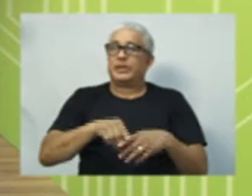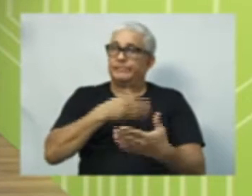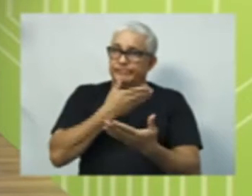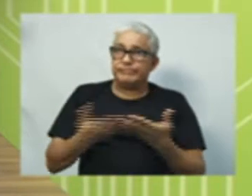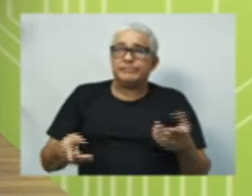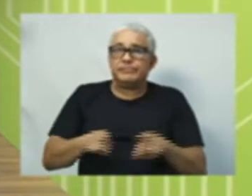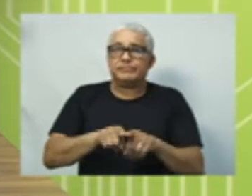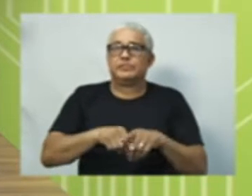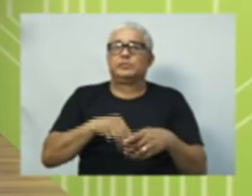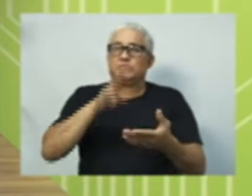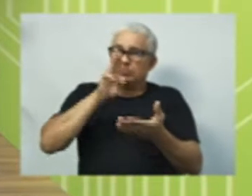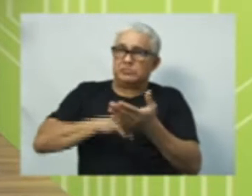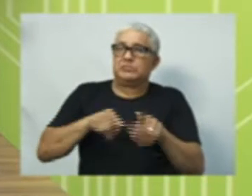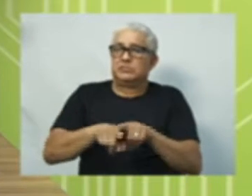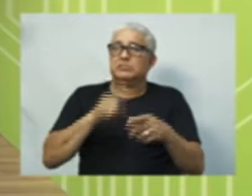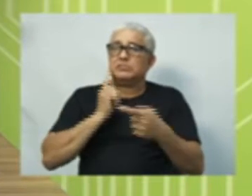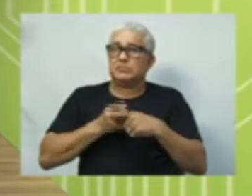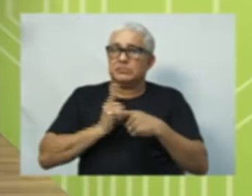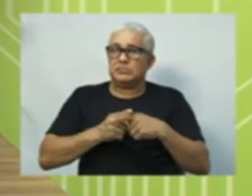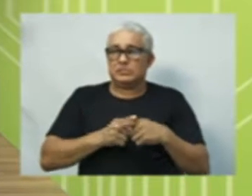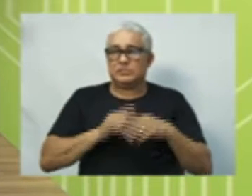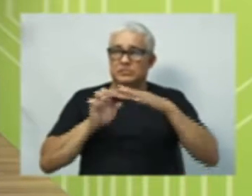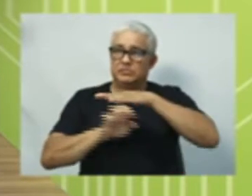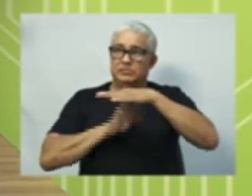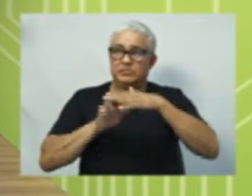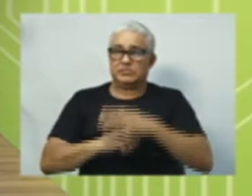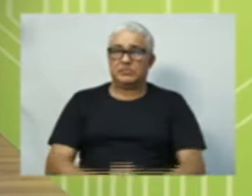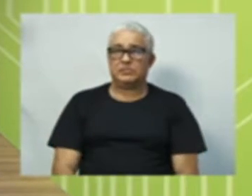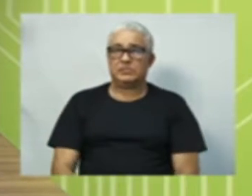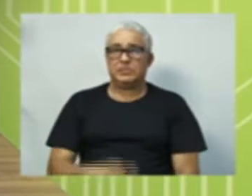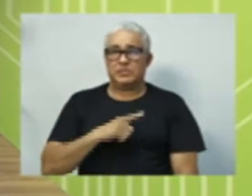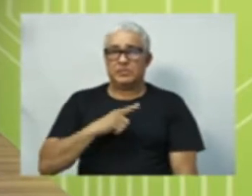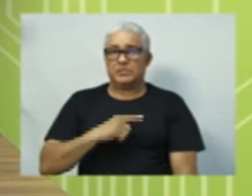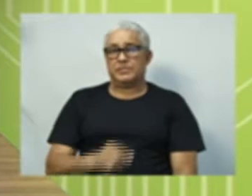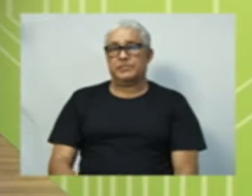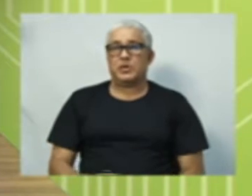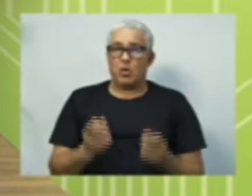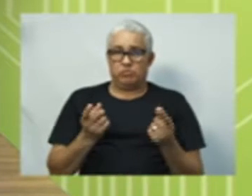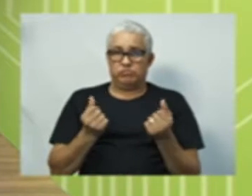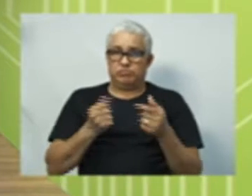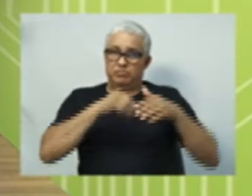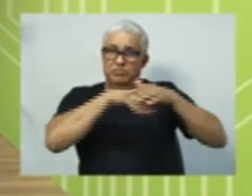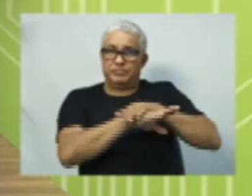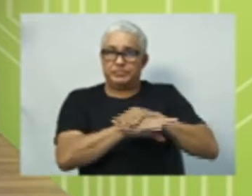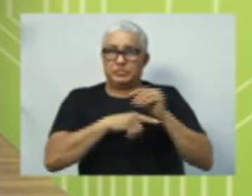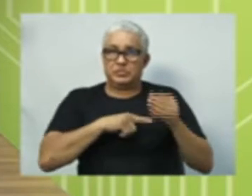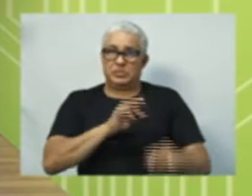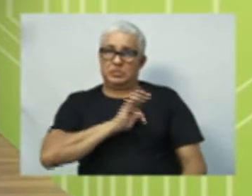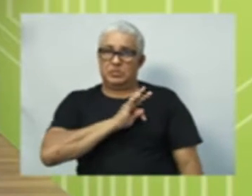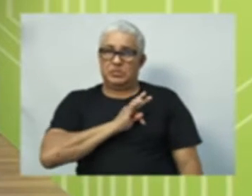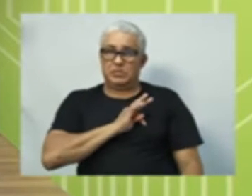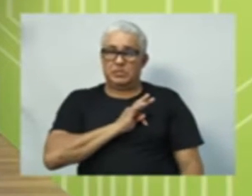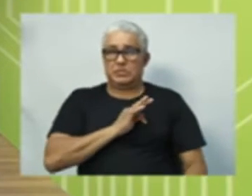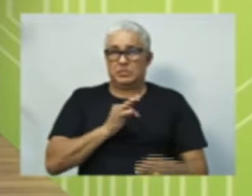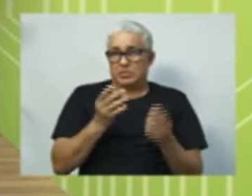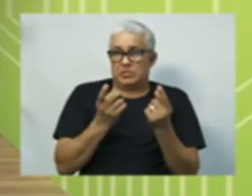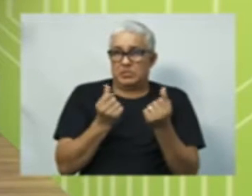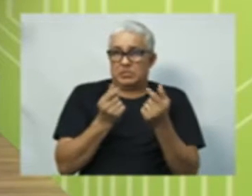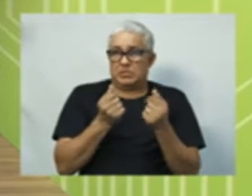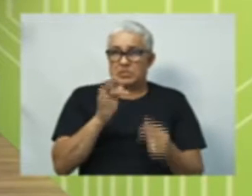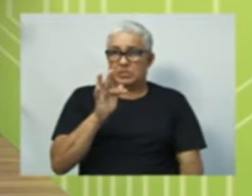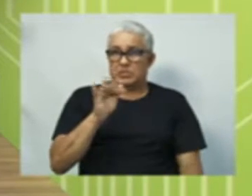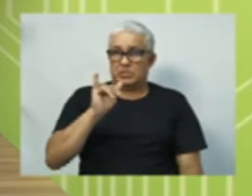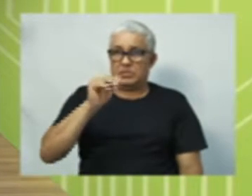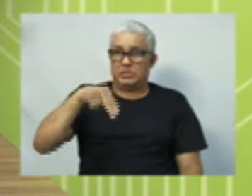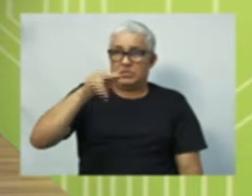isso. Por quê? Uma empresa, quando ela tem uma tributação, se ela tem um técnico em finanças lá trabalhando com ela vai fazer o